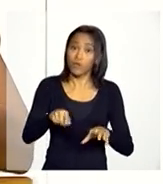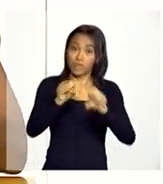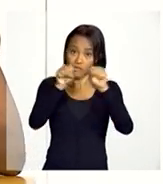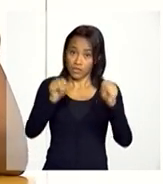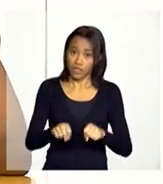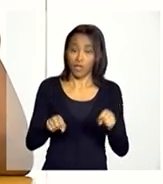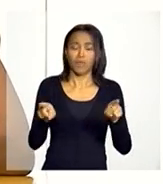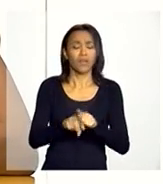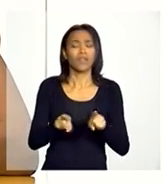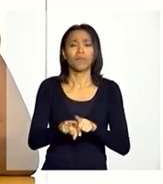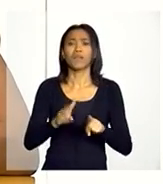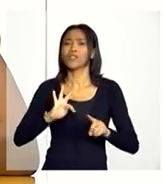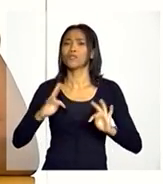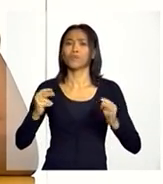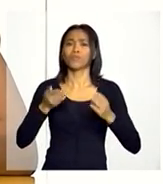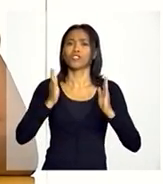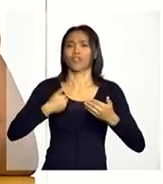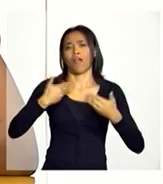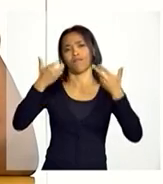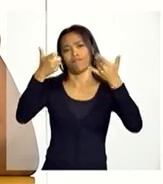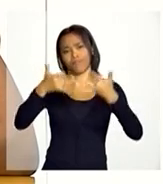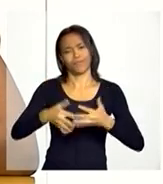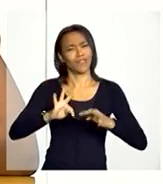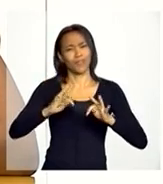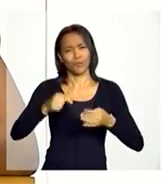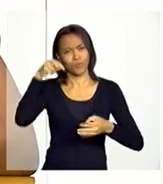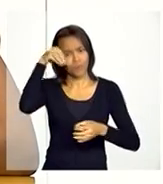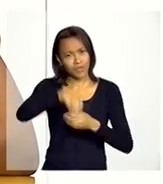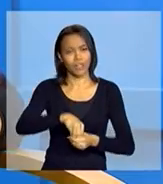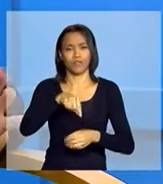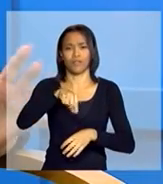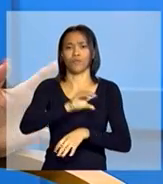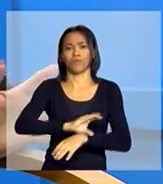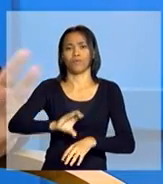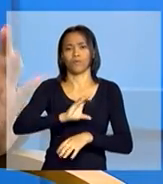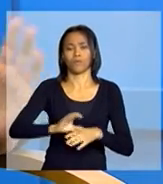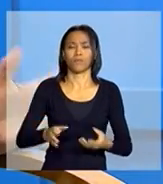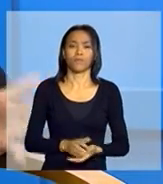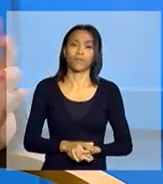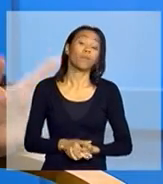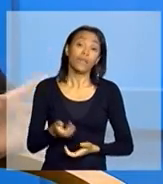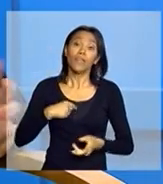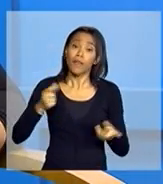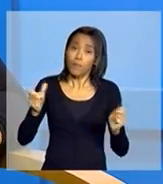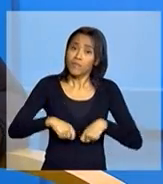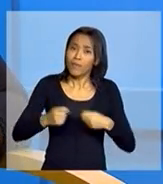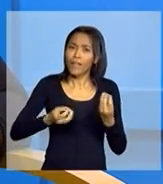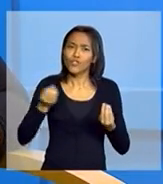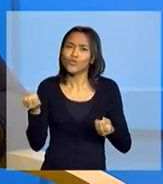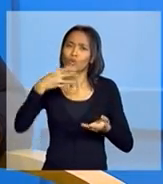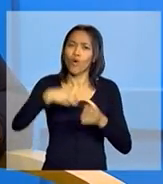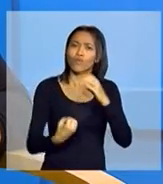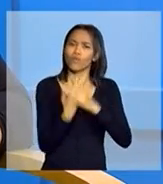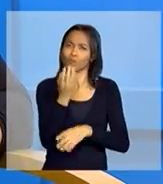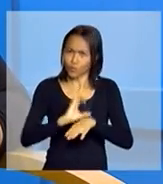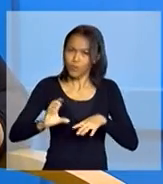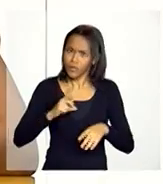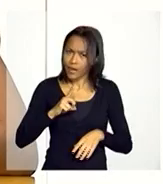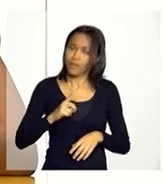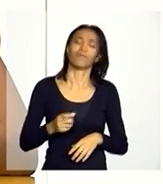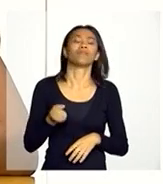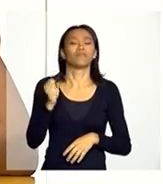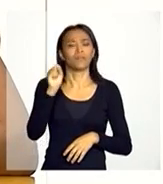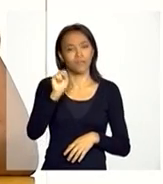e tudo que a gente já vem falado aqui tá tudo nesse curso existe possibilidade por exemplo de criação de novos cursos Sim nós